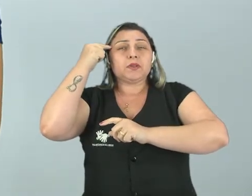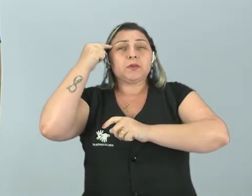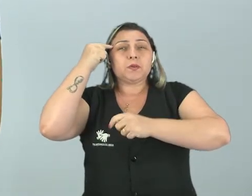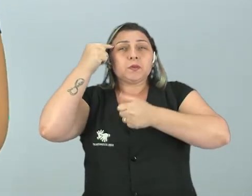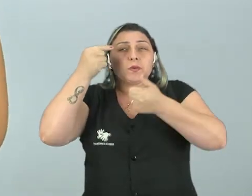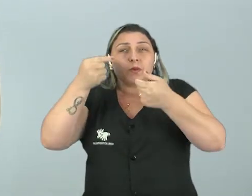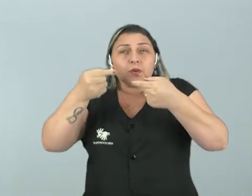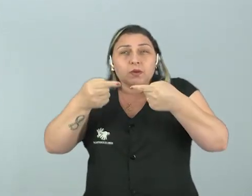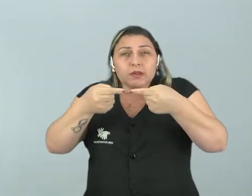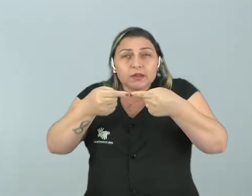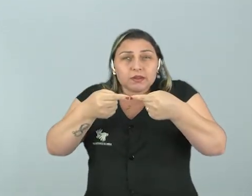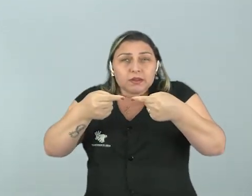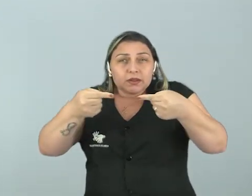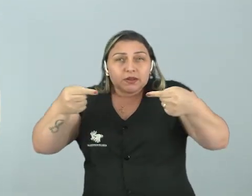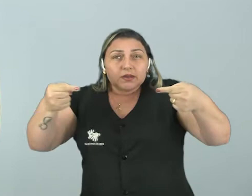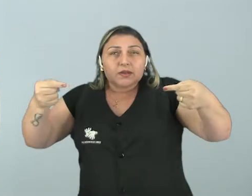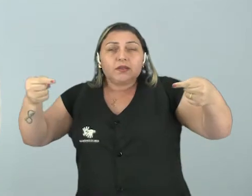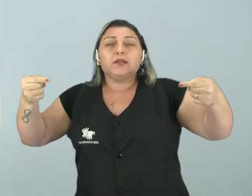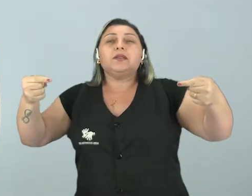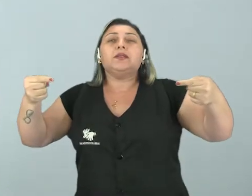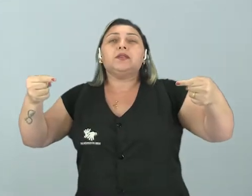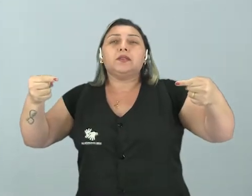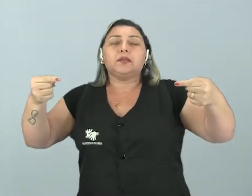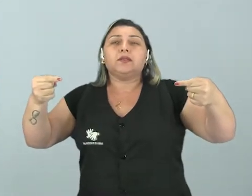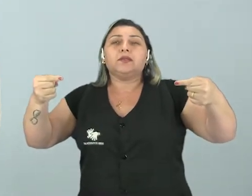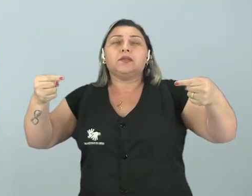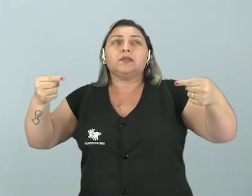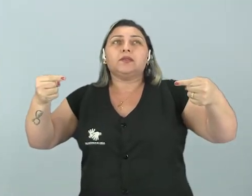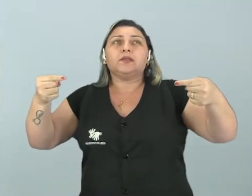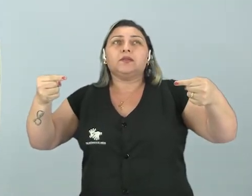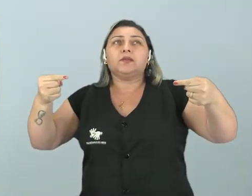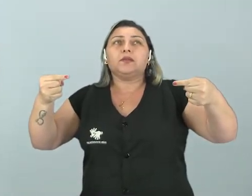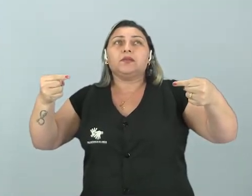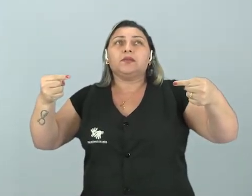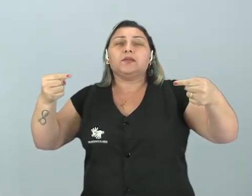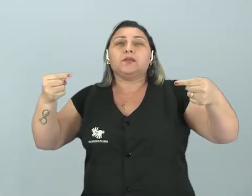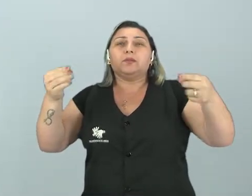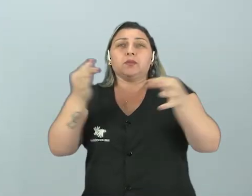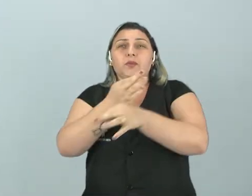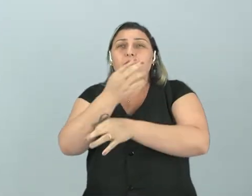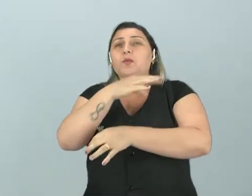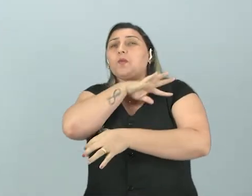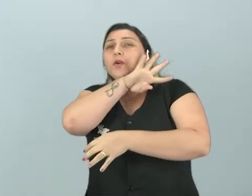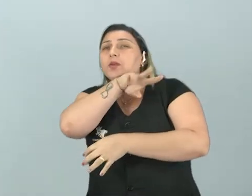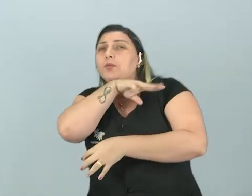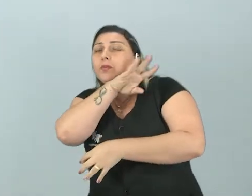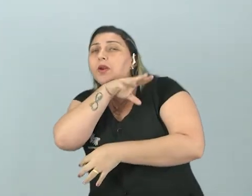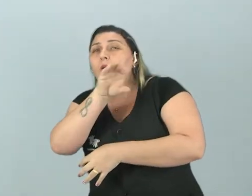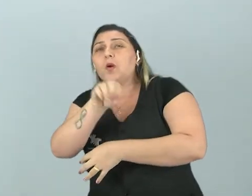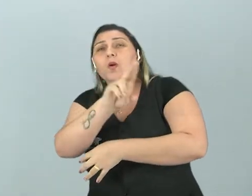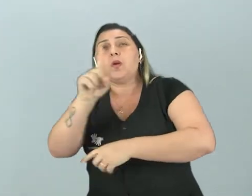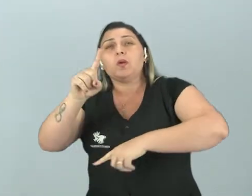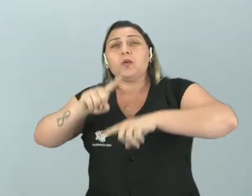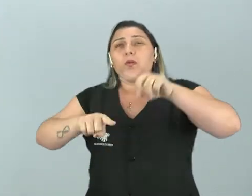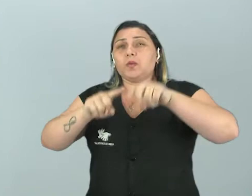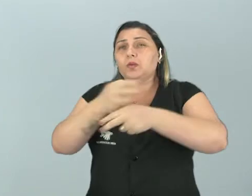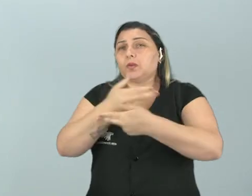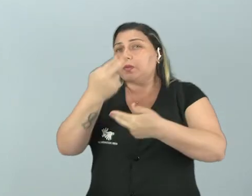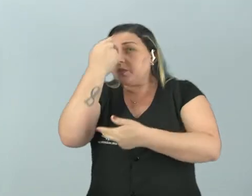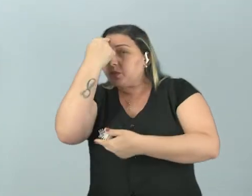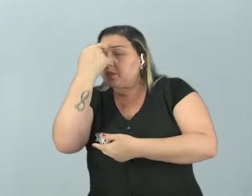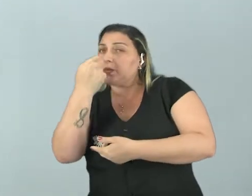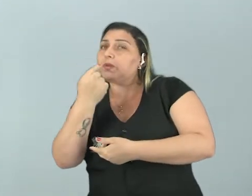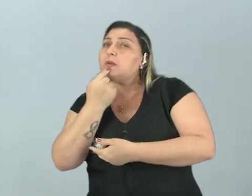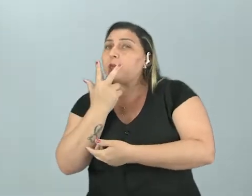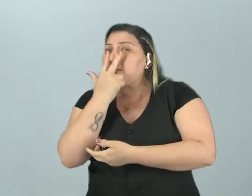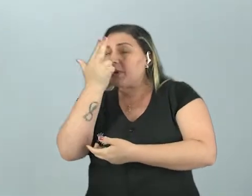linha ligando as estrelas e formando uma imagem, um animal ou alguma coisa que eles